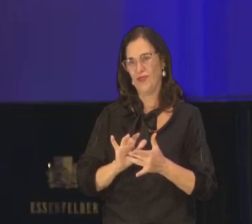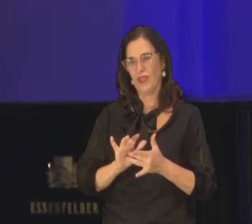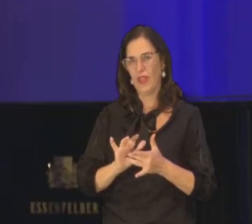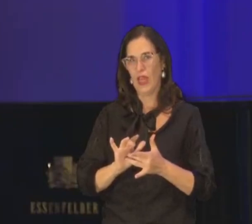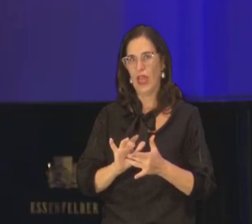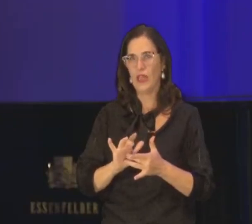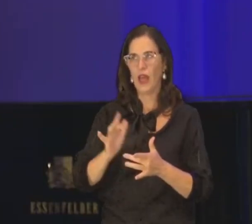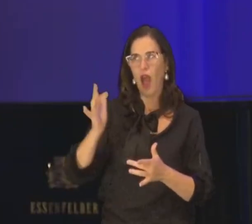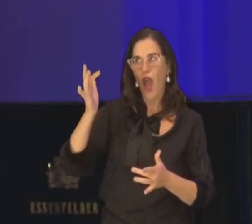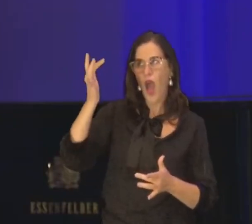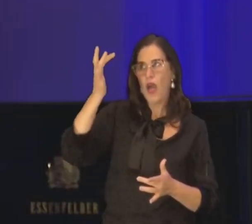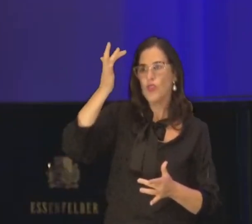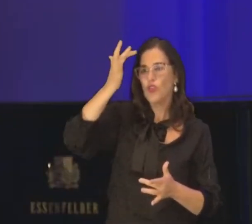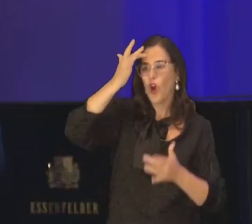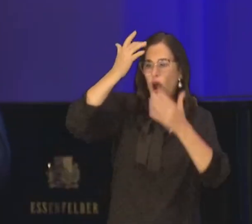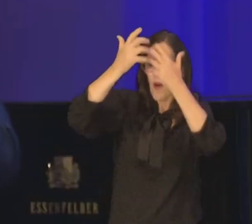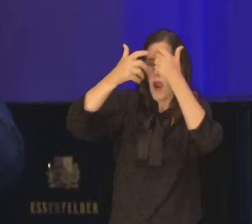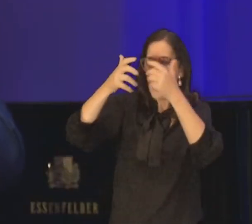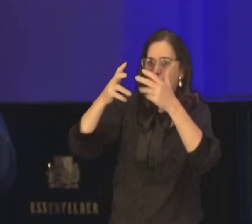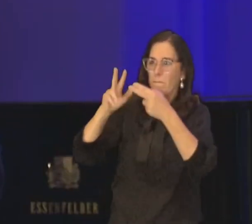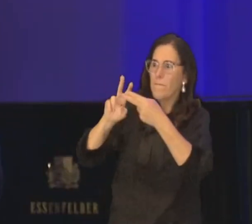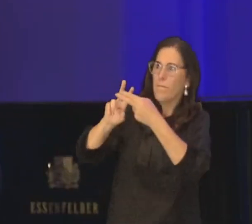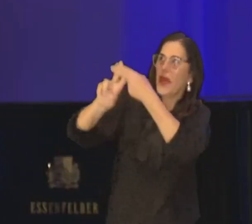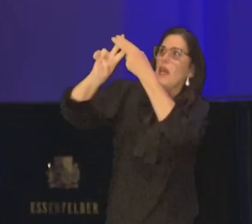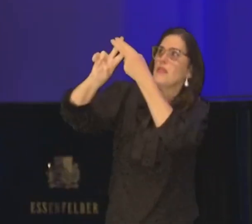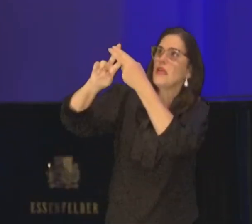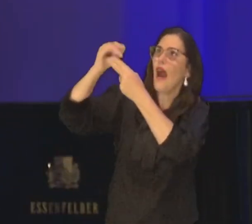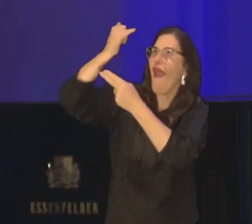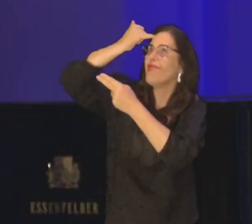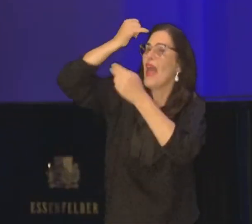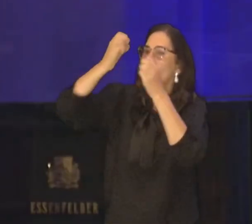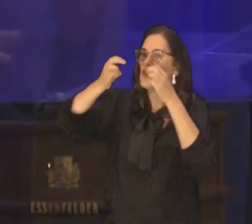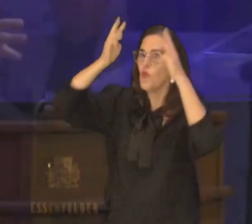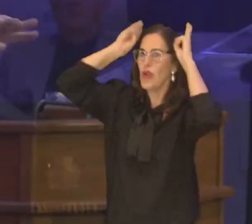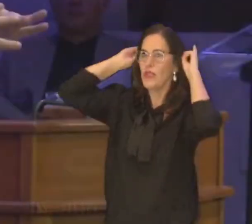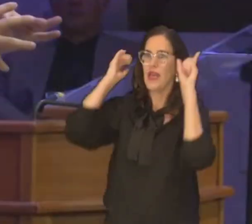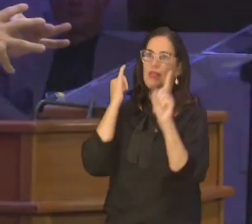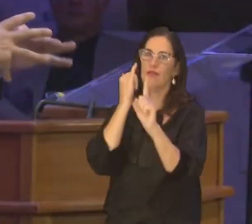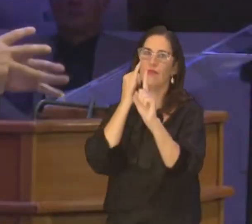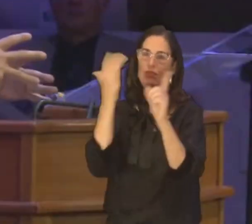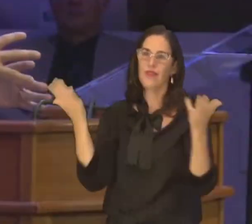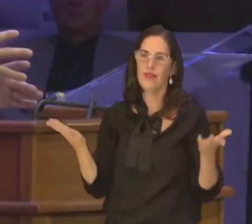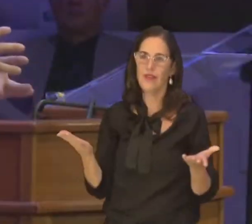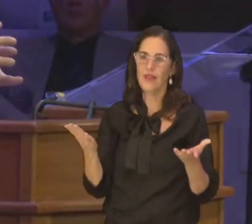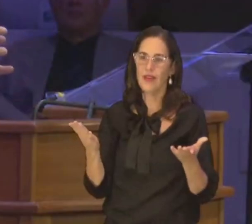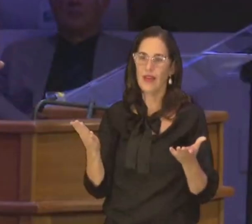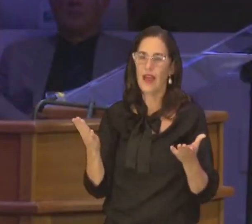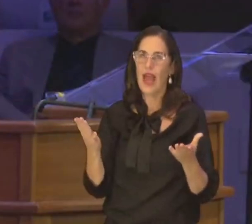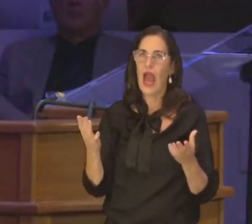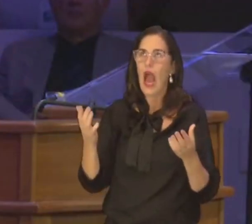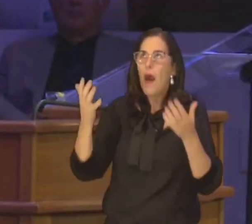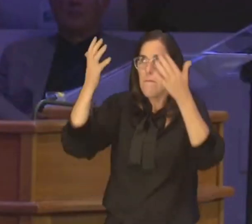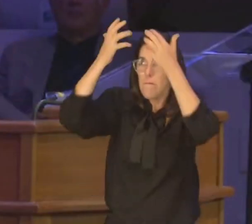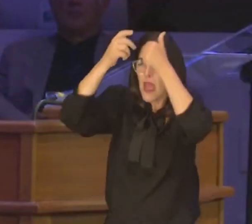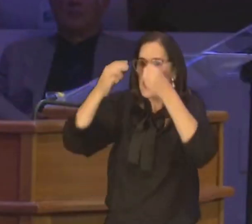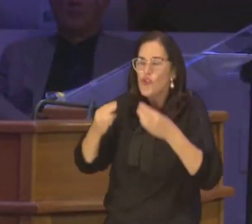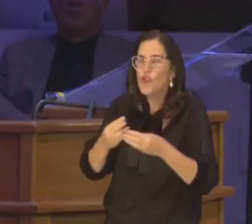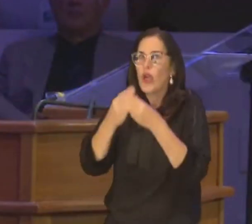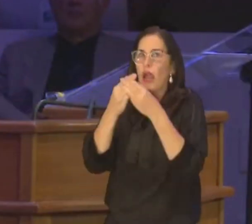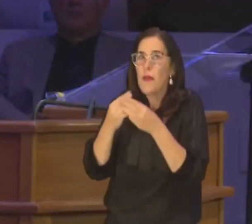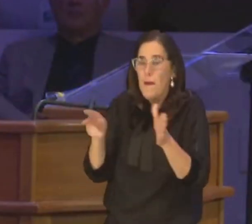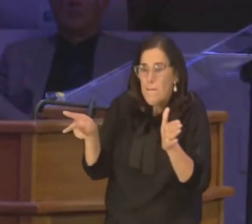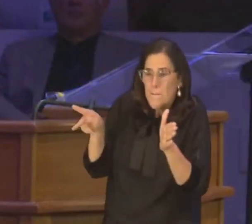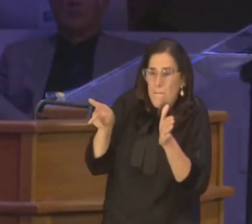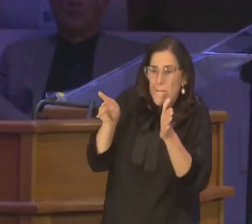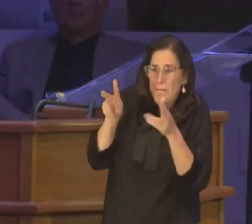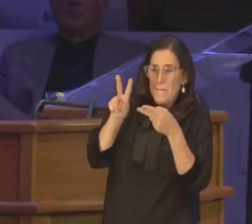mente judaica presa a Moisés. A mente judaica presa a Abraão. A mente